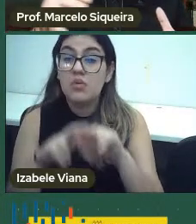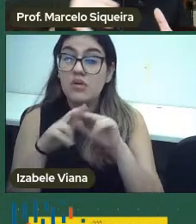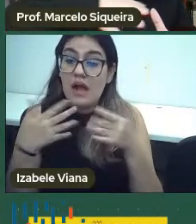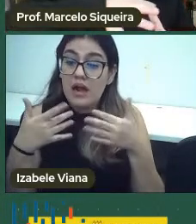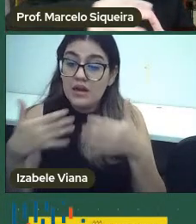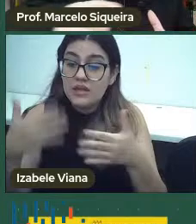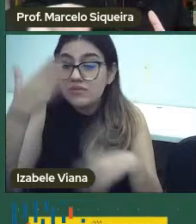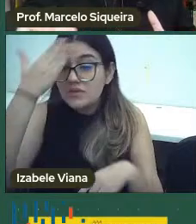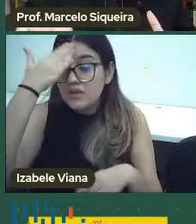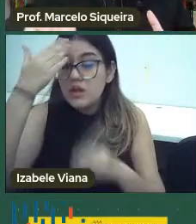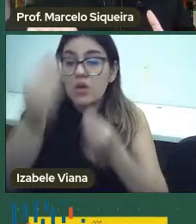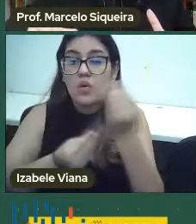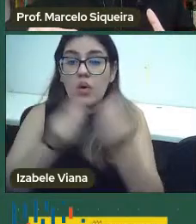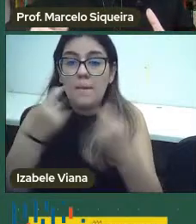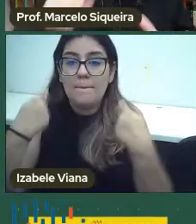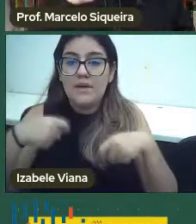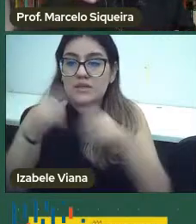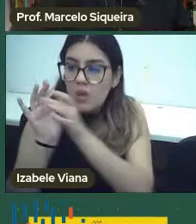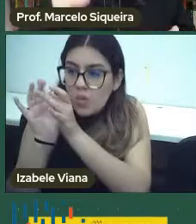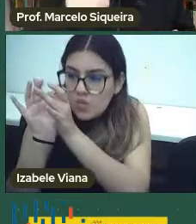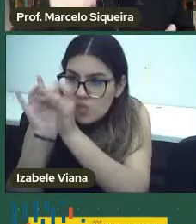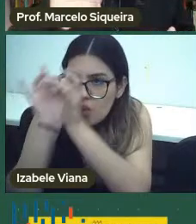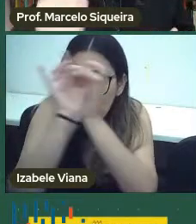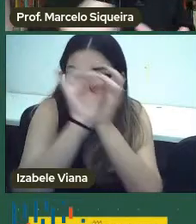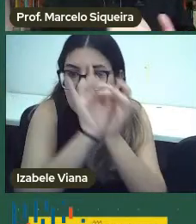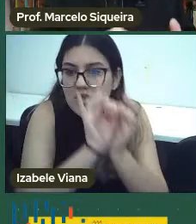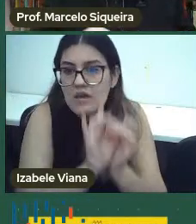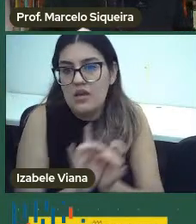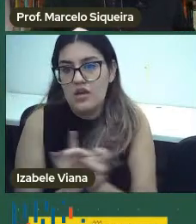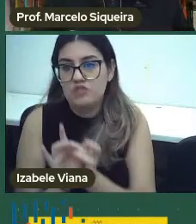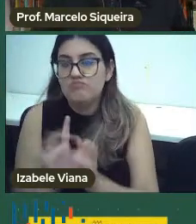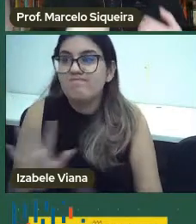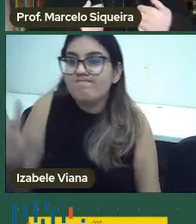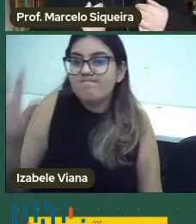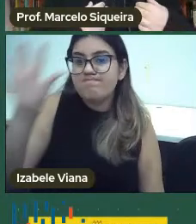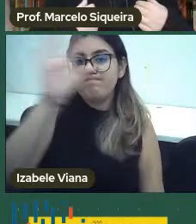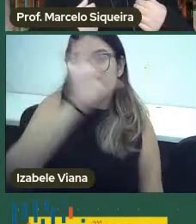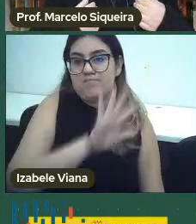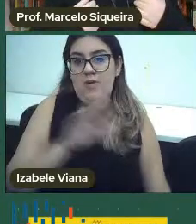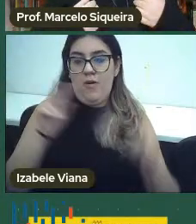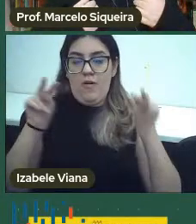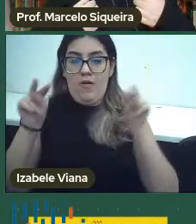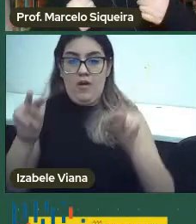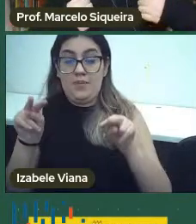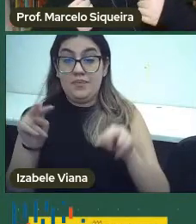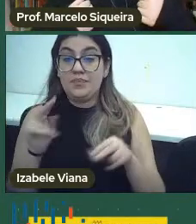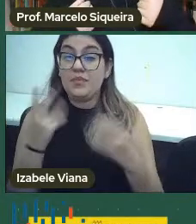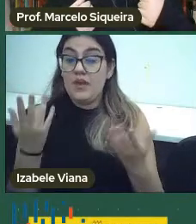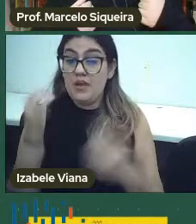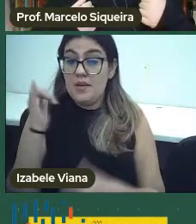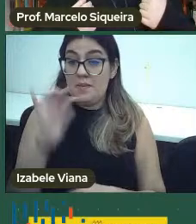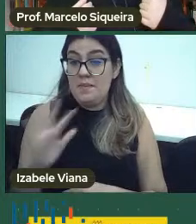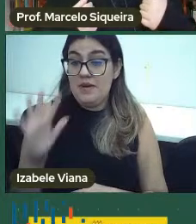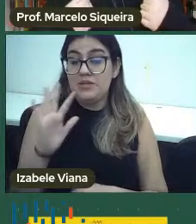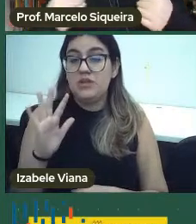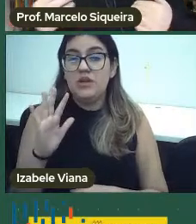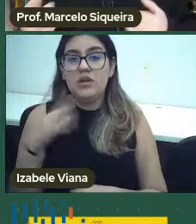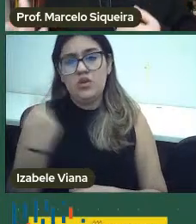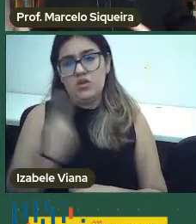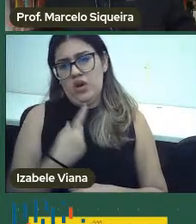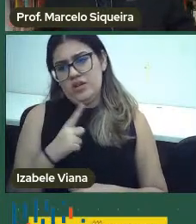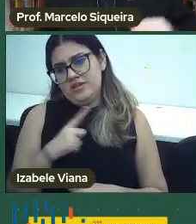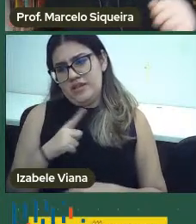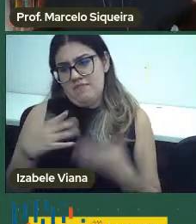desse contexto, desse conjunto. E se eu insiro uma imagem dentro de um arquivo, e todos nós temos, os nossos arquivos pessoais, nós